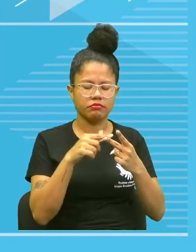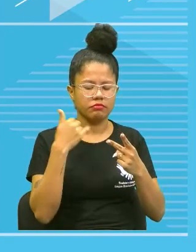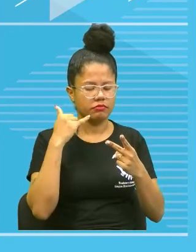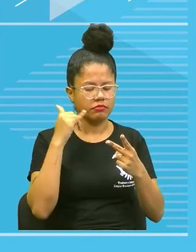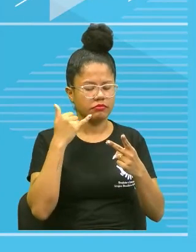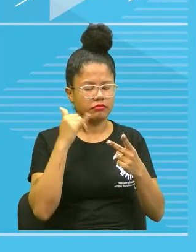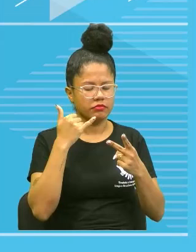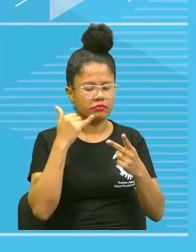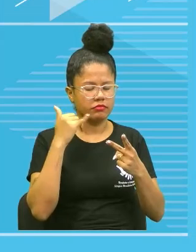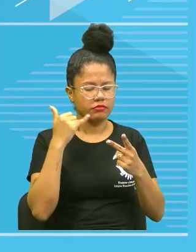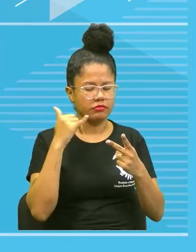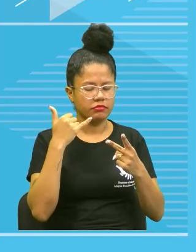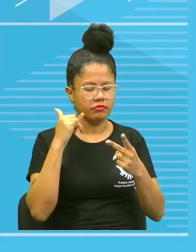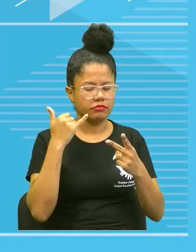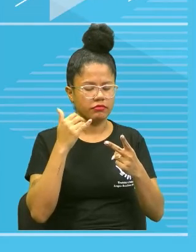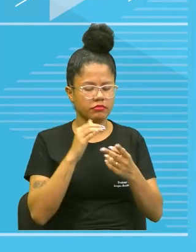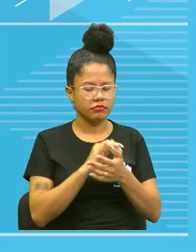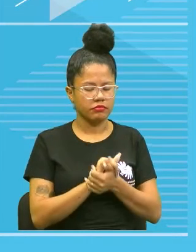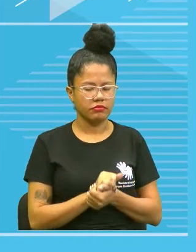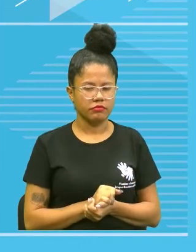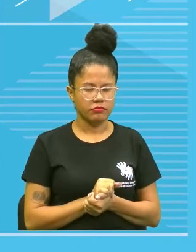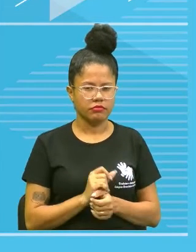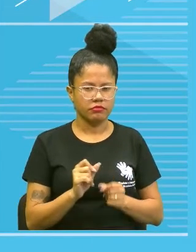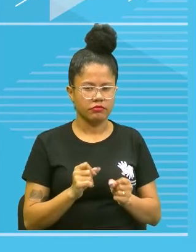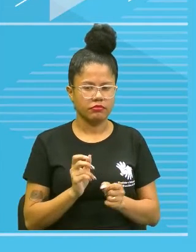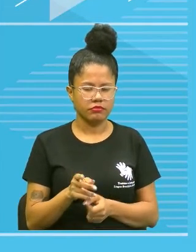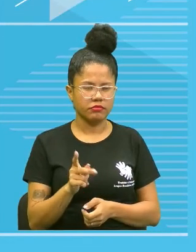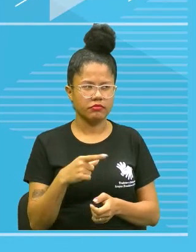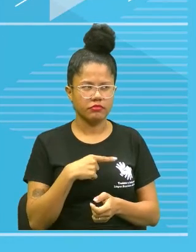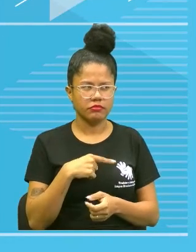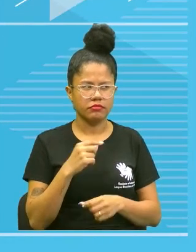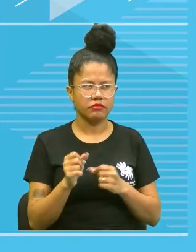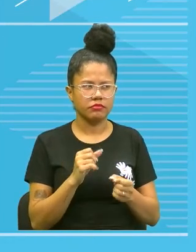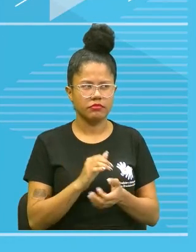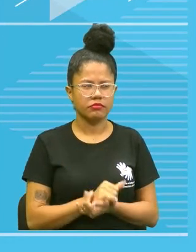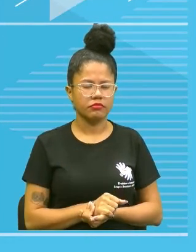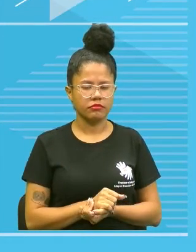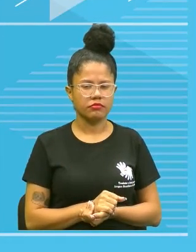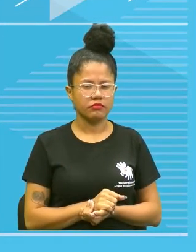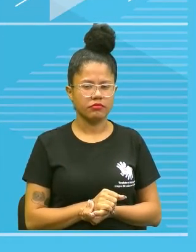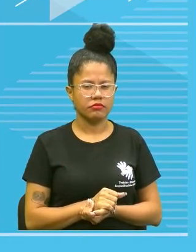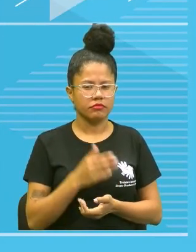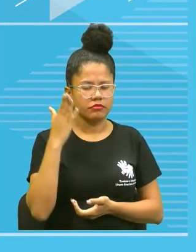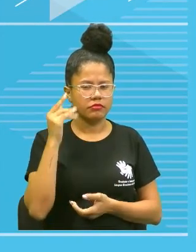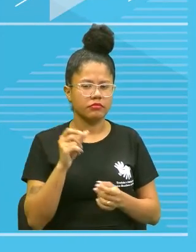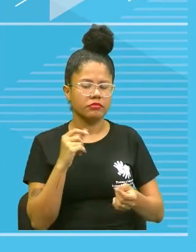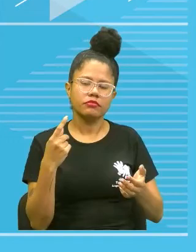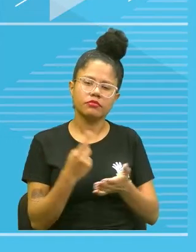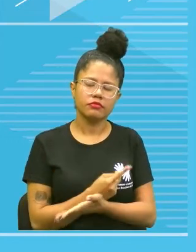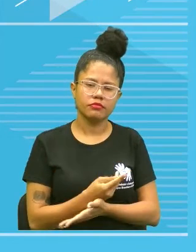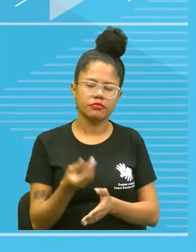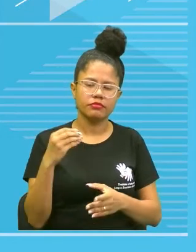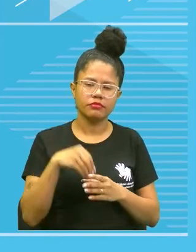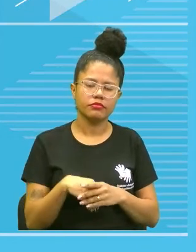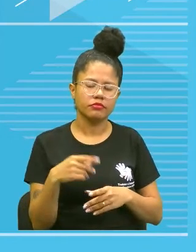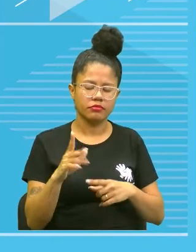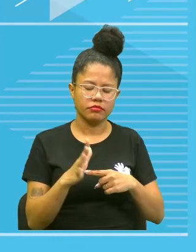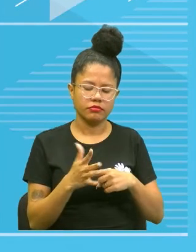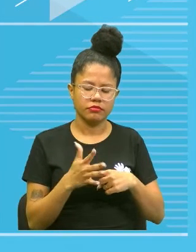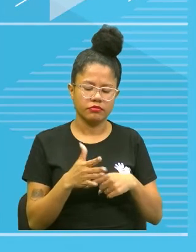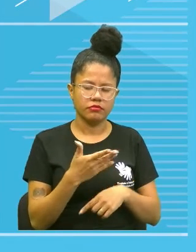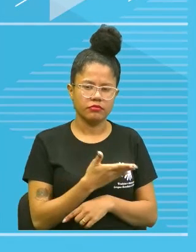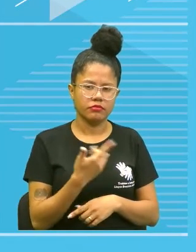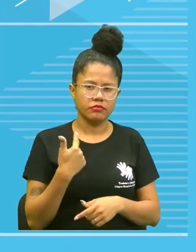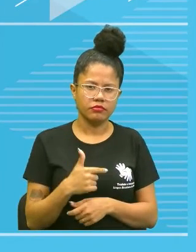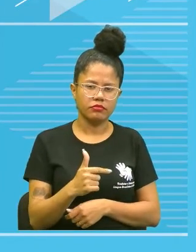funciona assim, você também percebe isso aí. Então, sempre ter essa noção do que está acontecendo dentro da sua máquina para que ela continue funcionando.